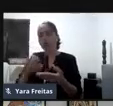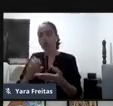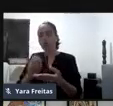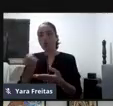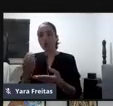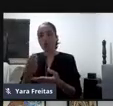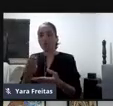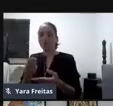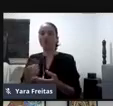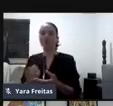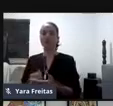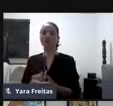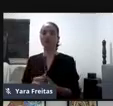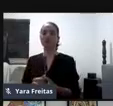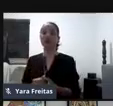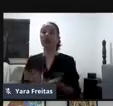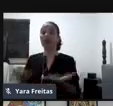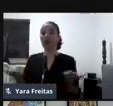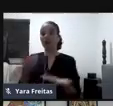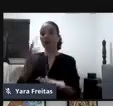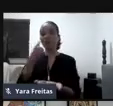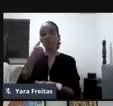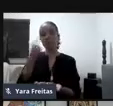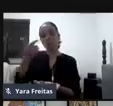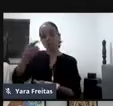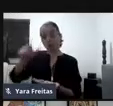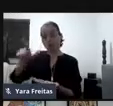Pode trocar, Mônica.